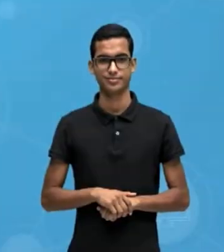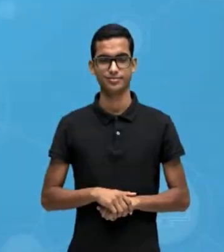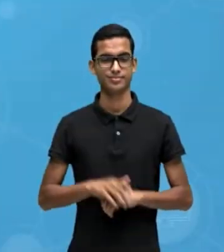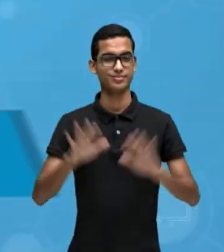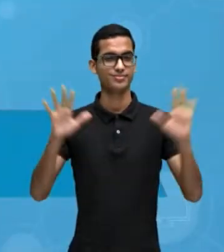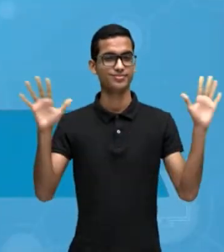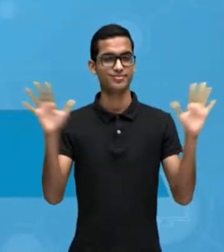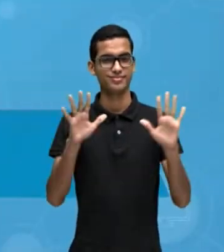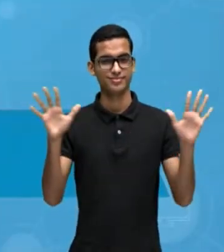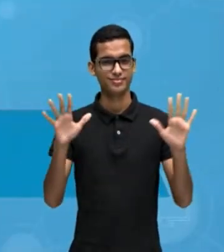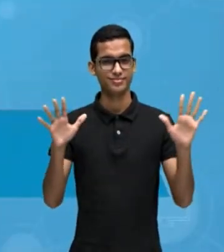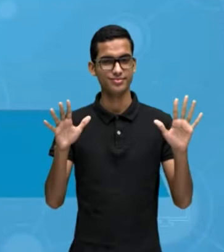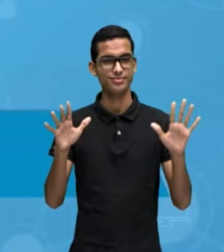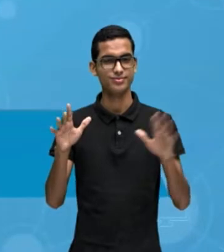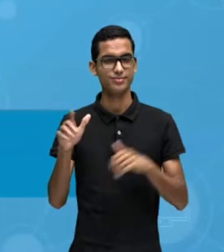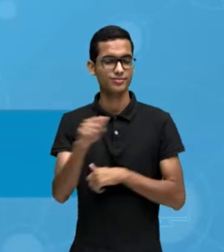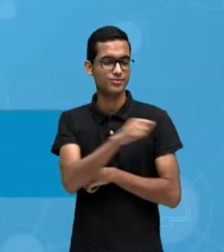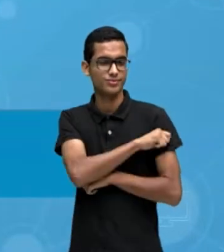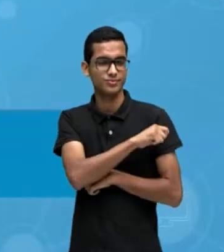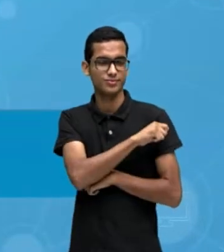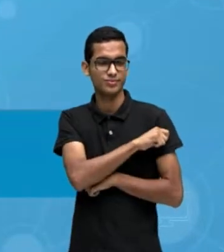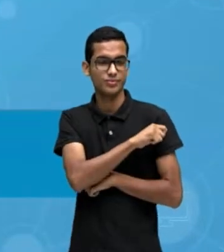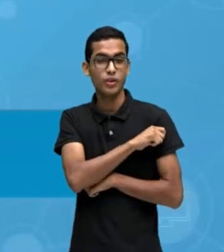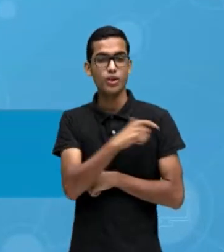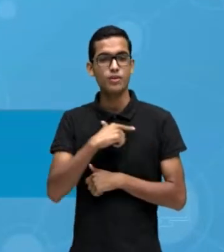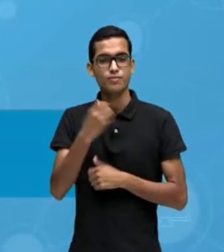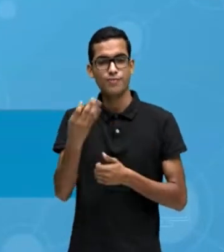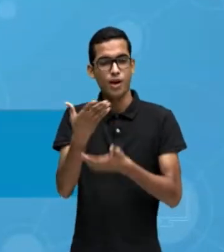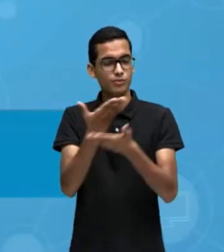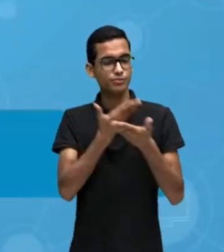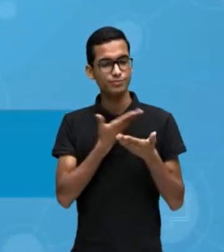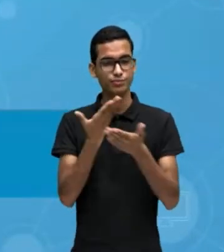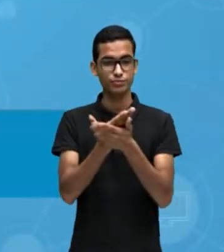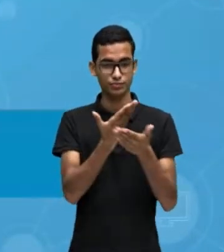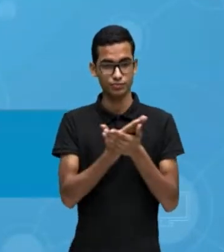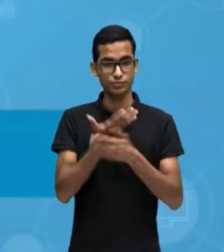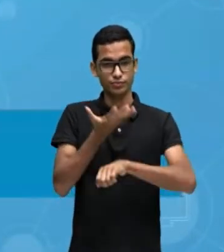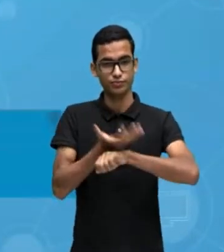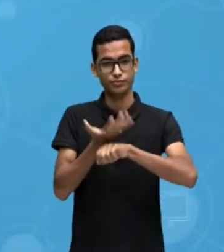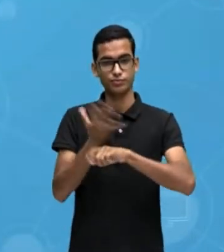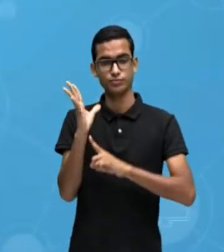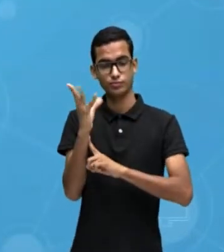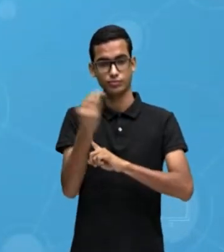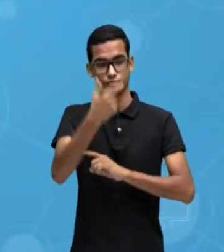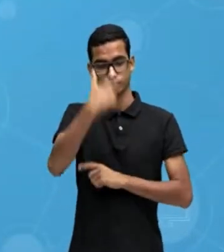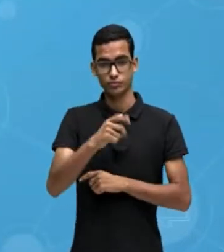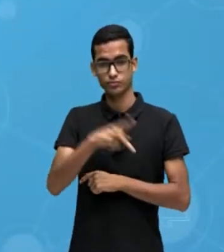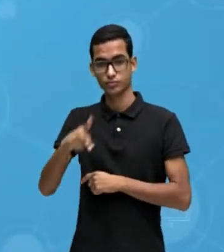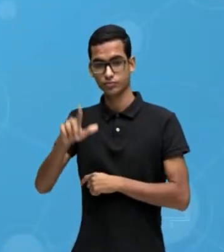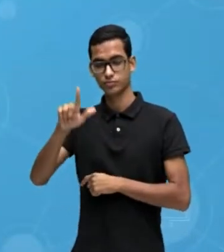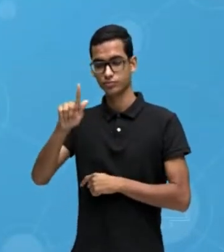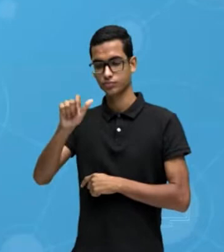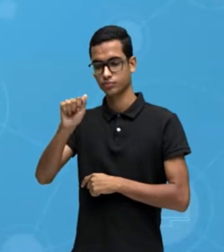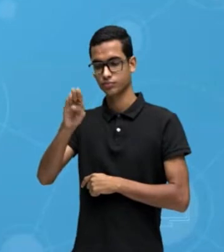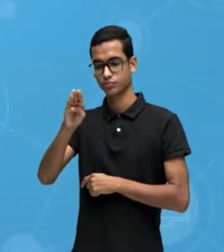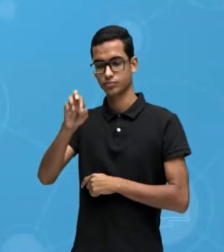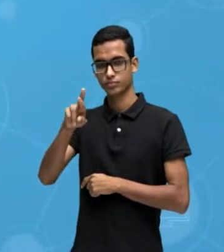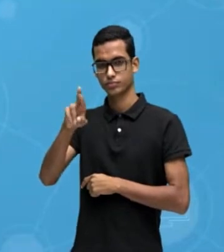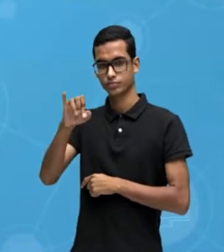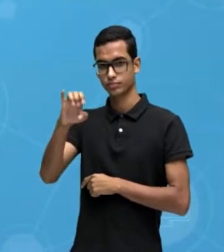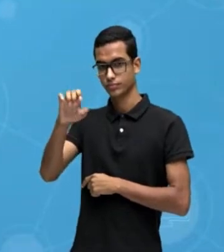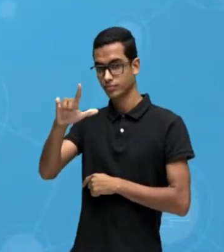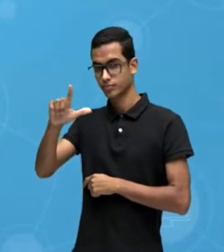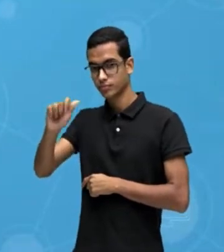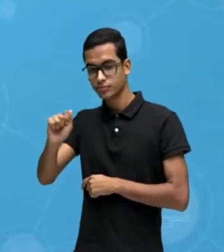Olá, meus artistas favoritos, sejam bem-vindos a mais uma aula de artes. Eu sou a professora Gabriela e vou estar acompanhando vocês